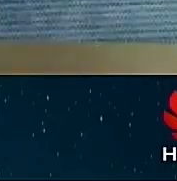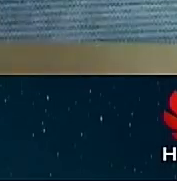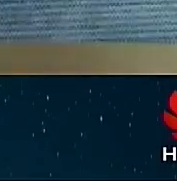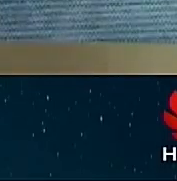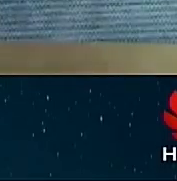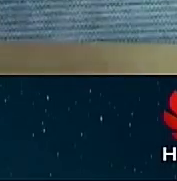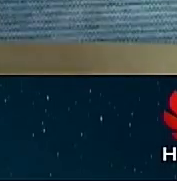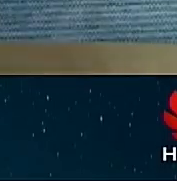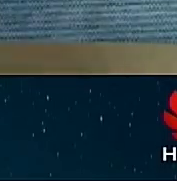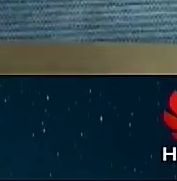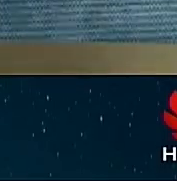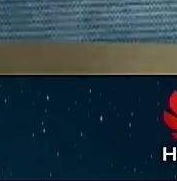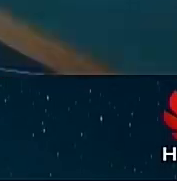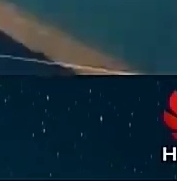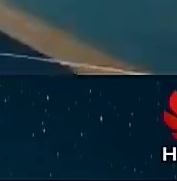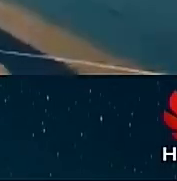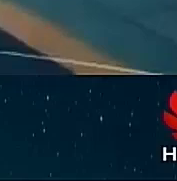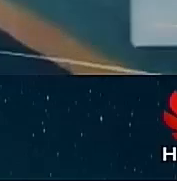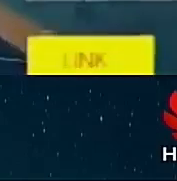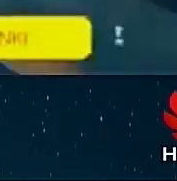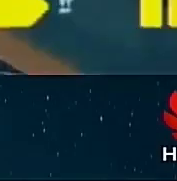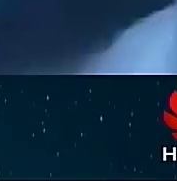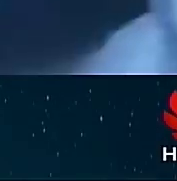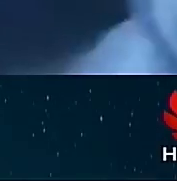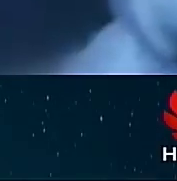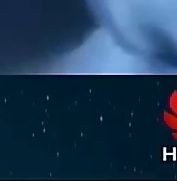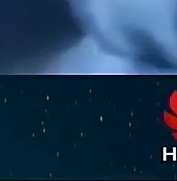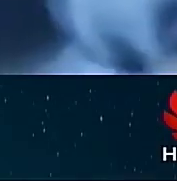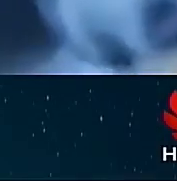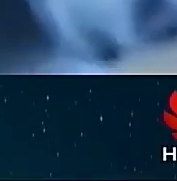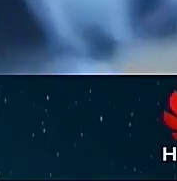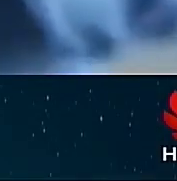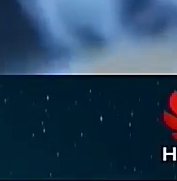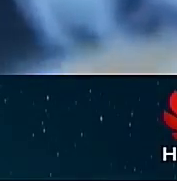E aí E aí